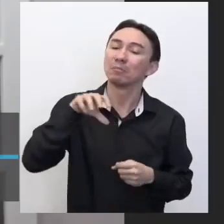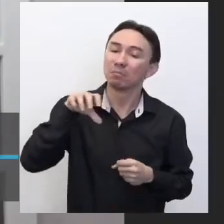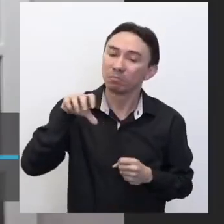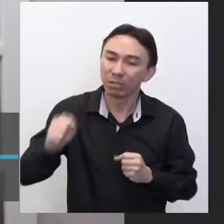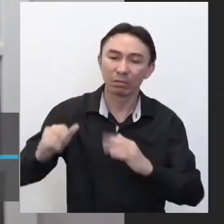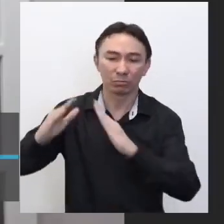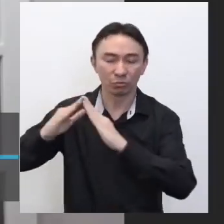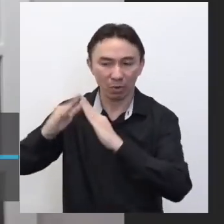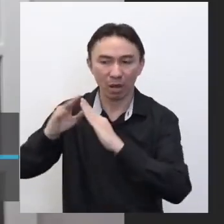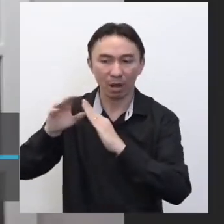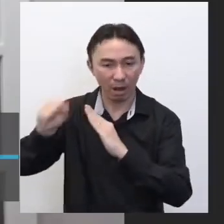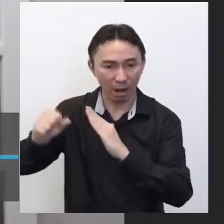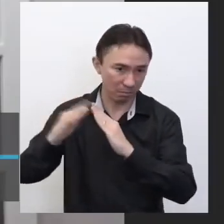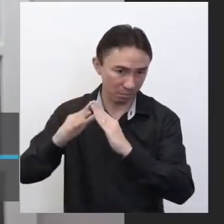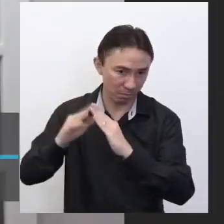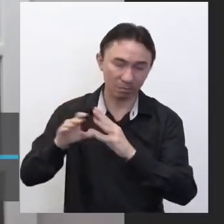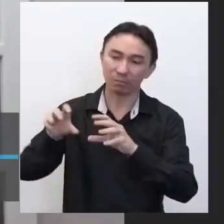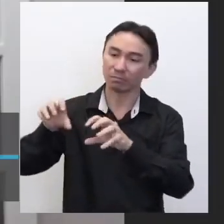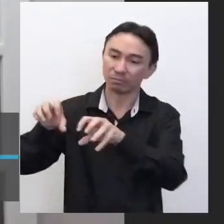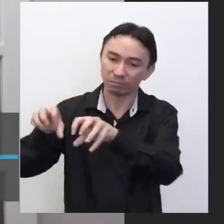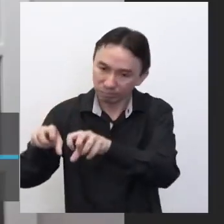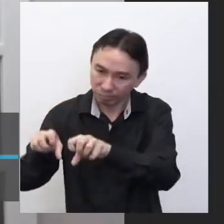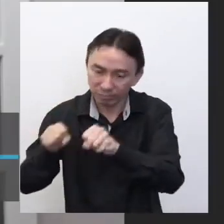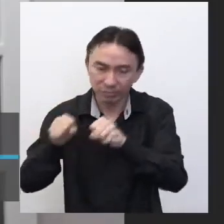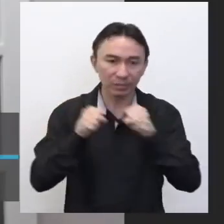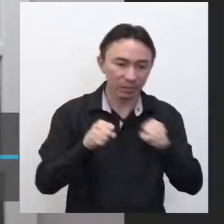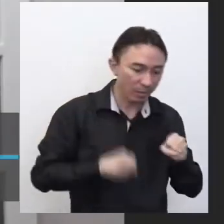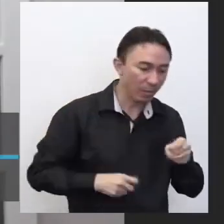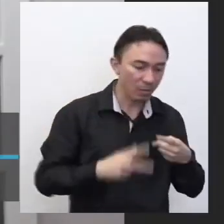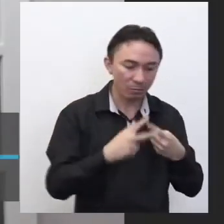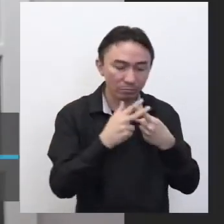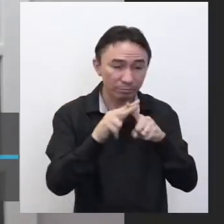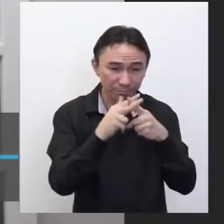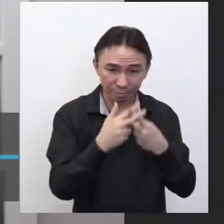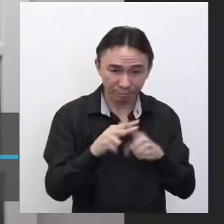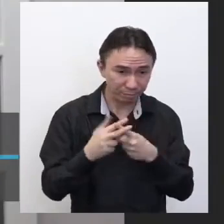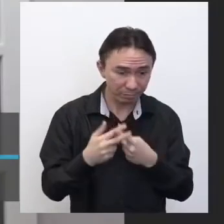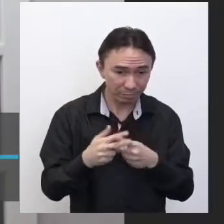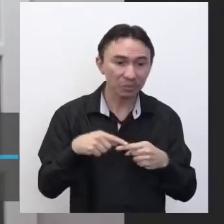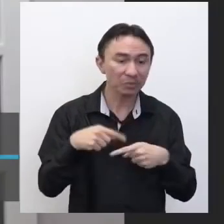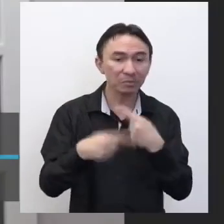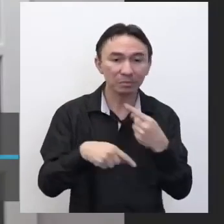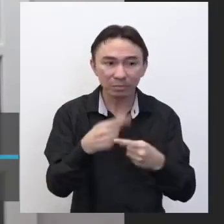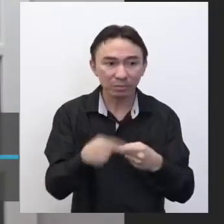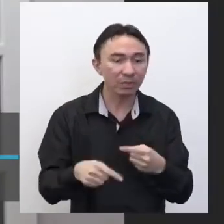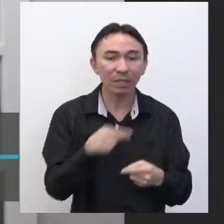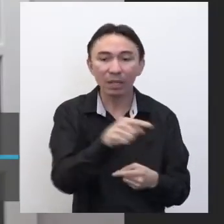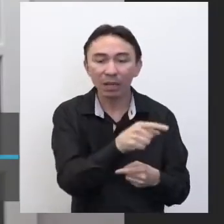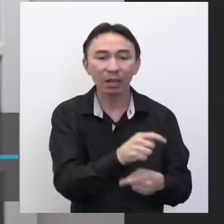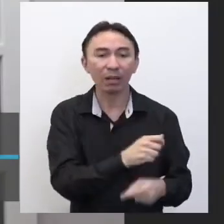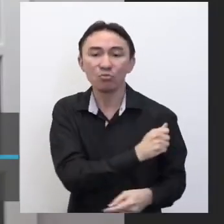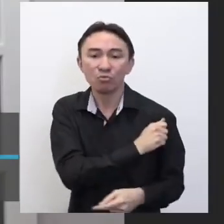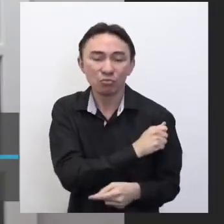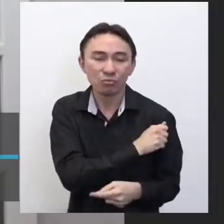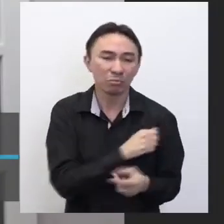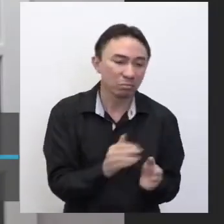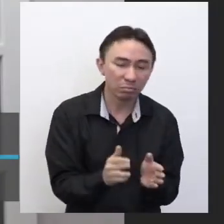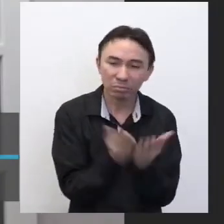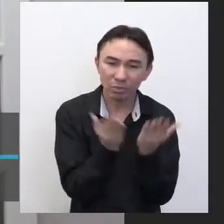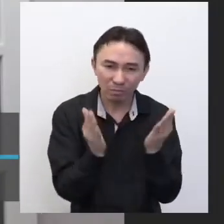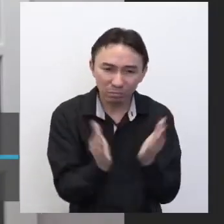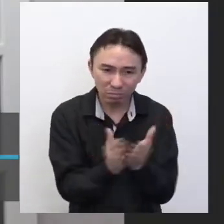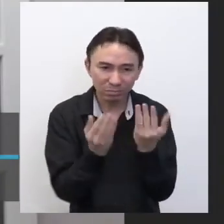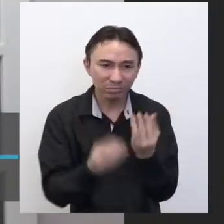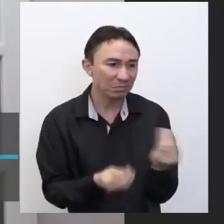com defeito ou não, se não tiver defeito, melhor ainda, consertam se for necessário e fazem chegar aos alunos que não têm um aparelho para poder